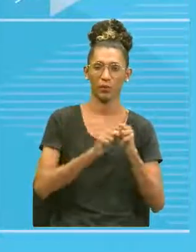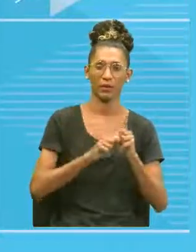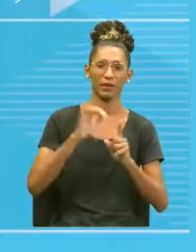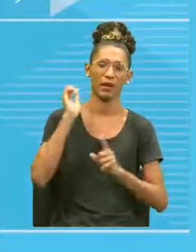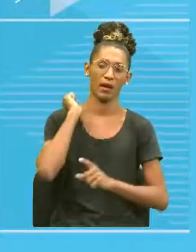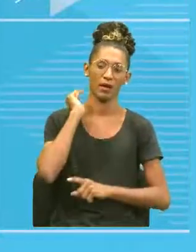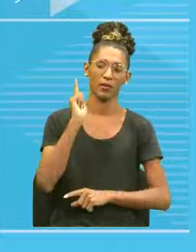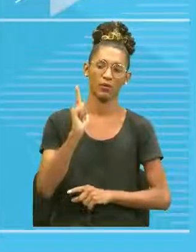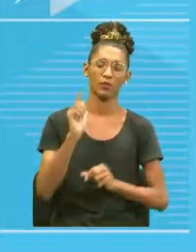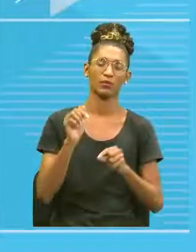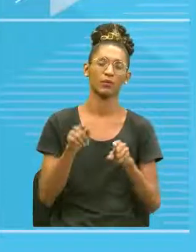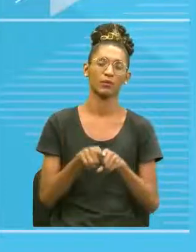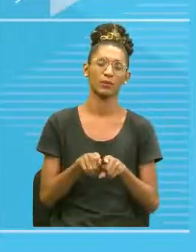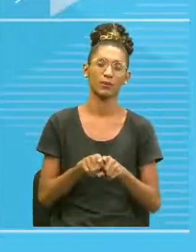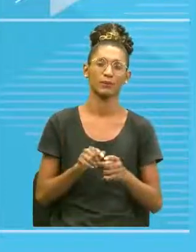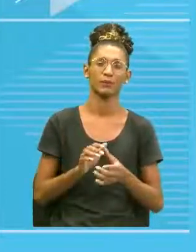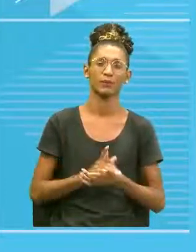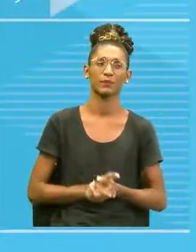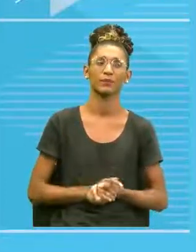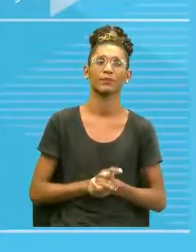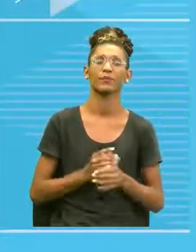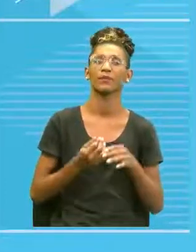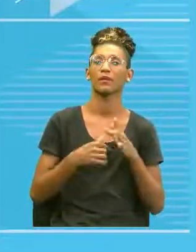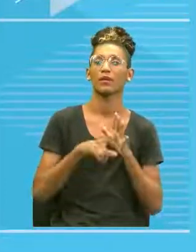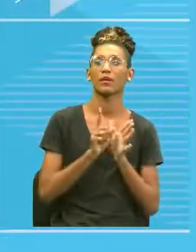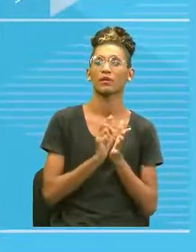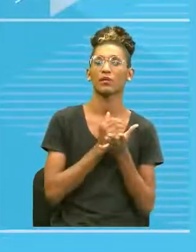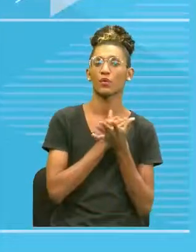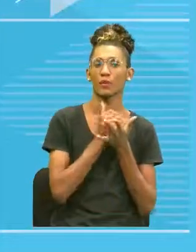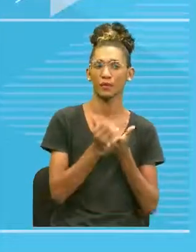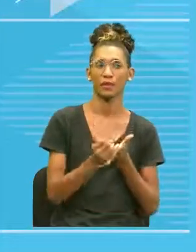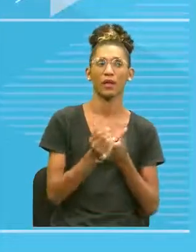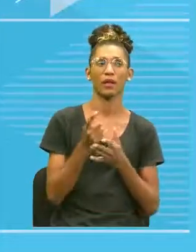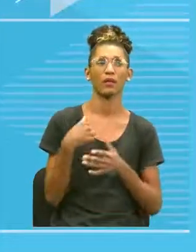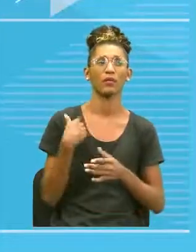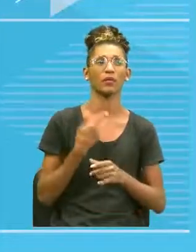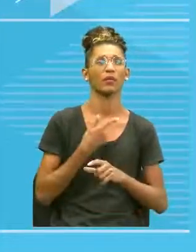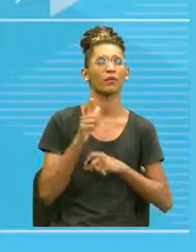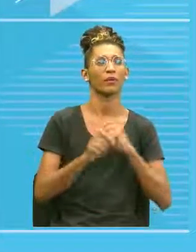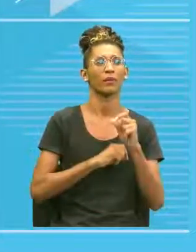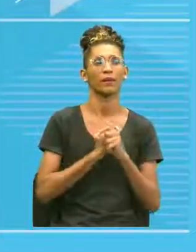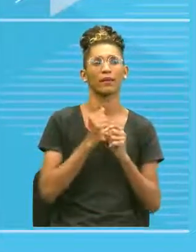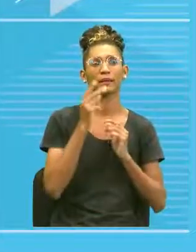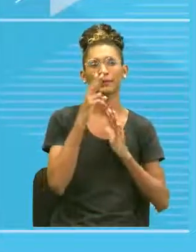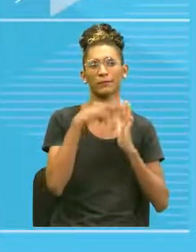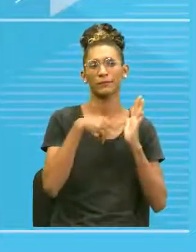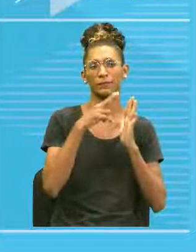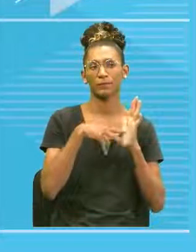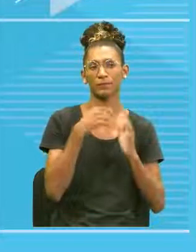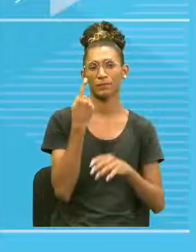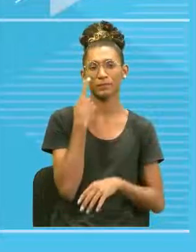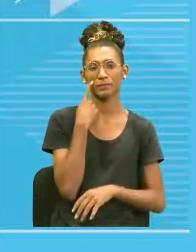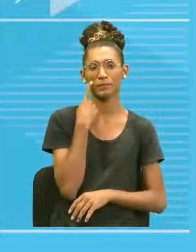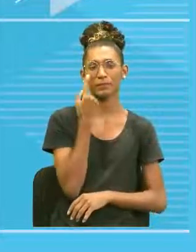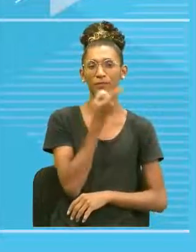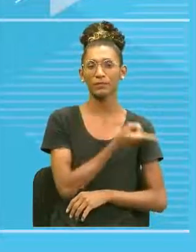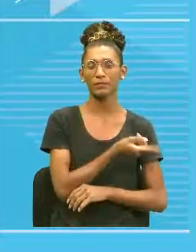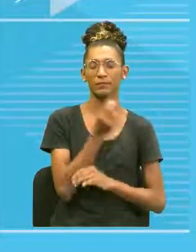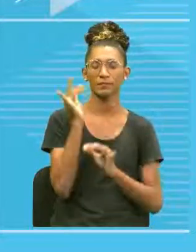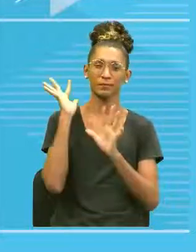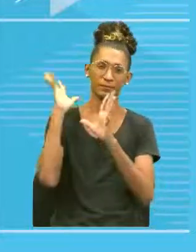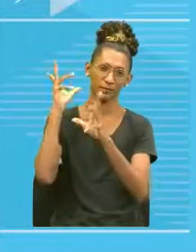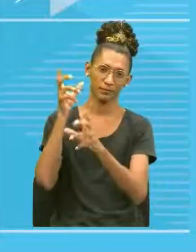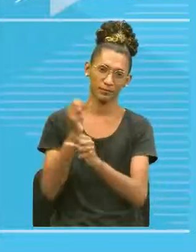o tempo tá voando mas antes da gente começa a com acentuação a gente vai fazer uma